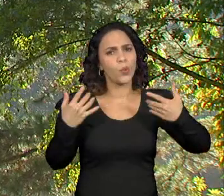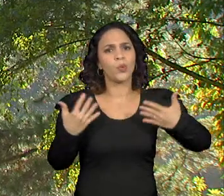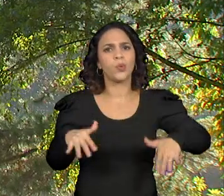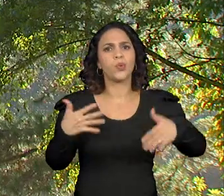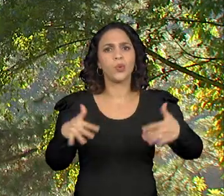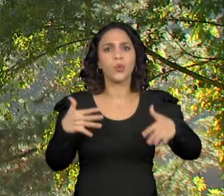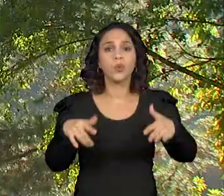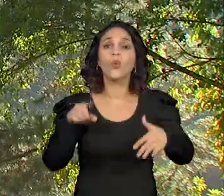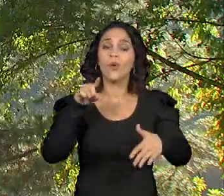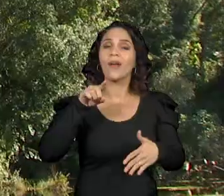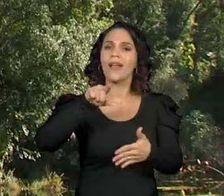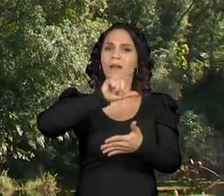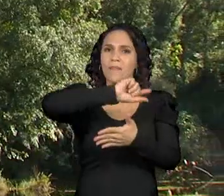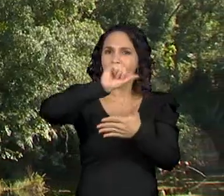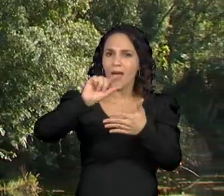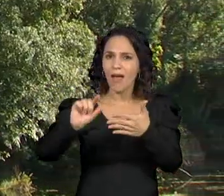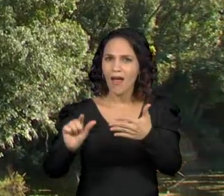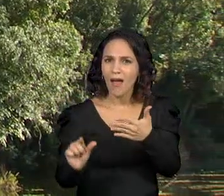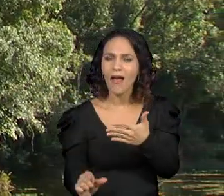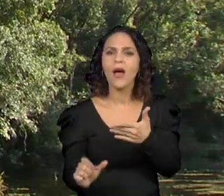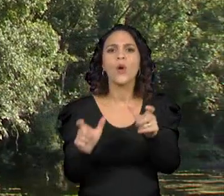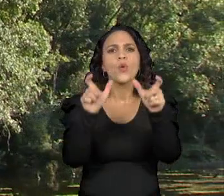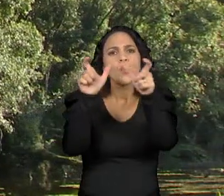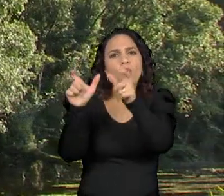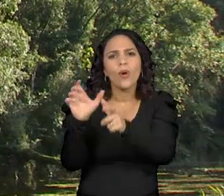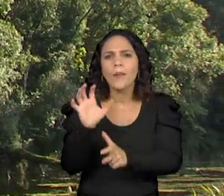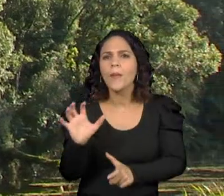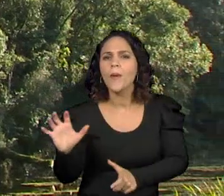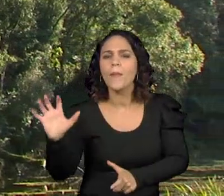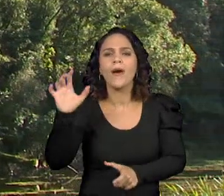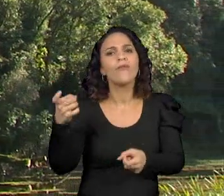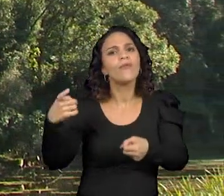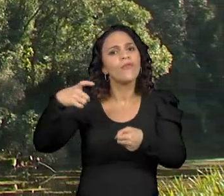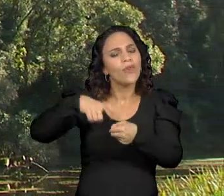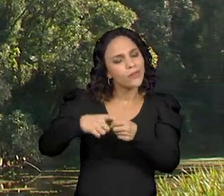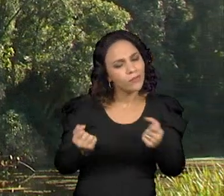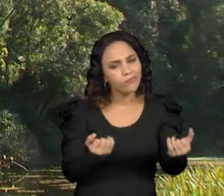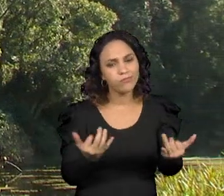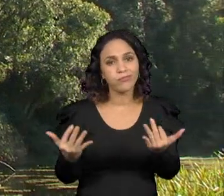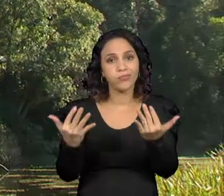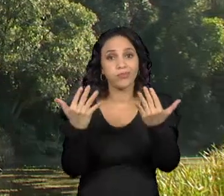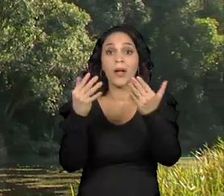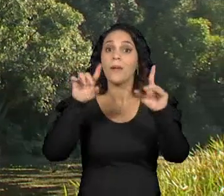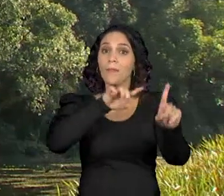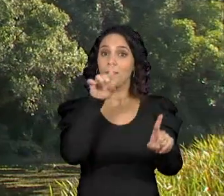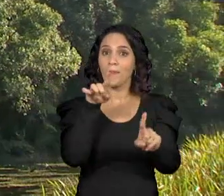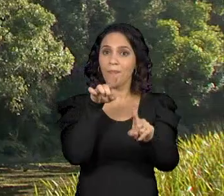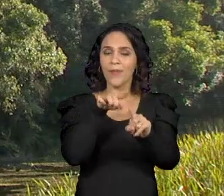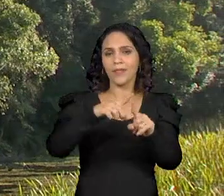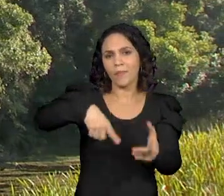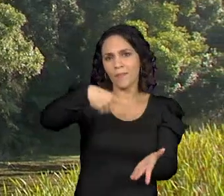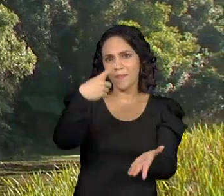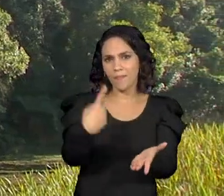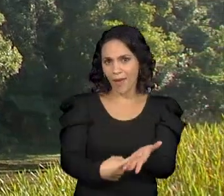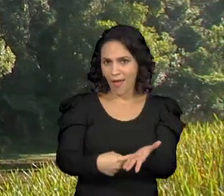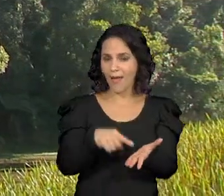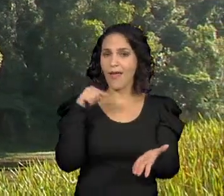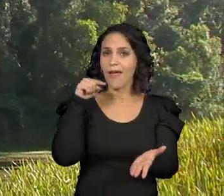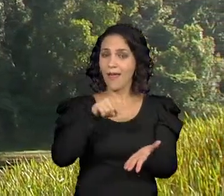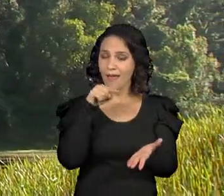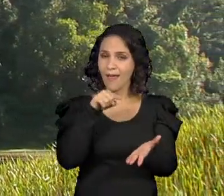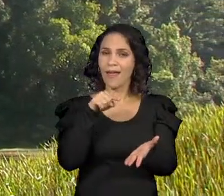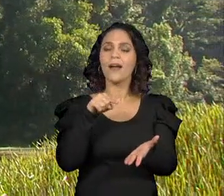restaurar a Mata Atlântica, né, em todas as regiões, atingindo a meta do Pacto pela Restauração da